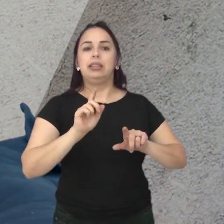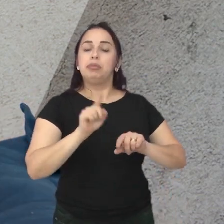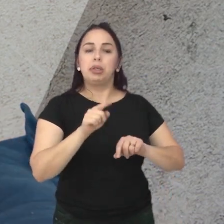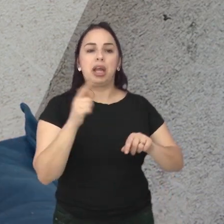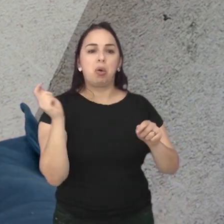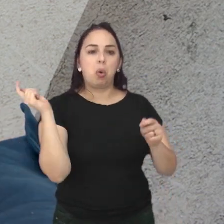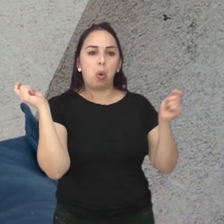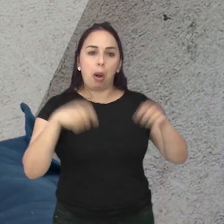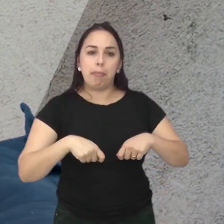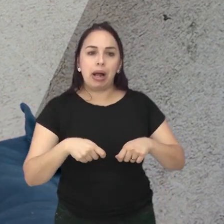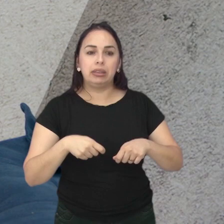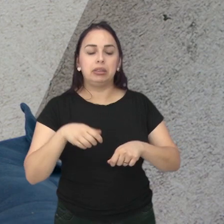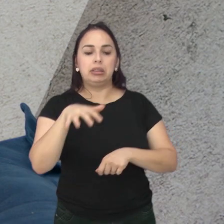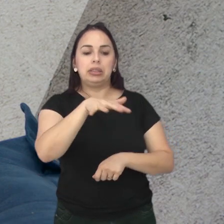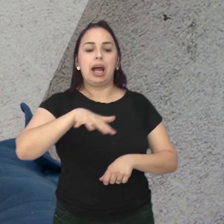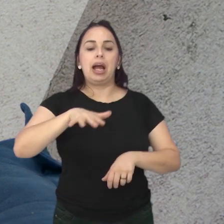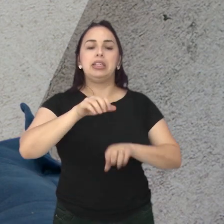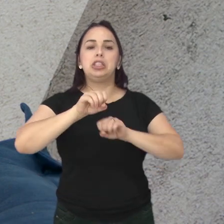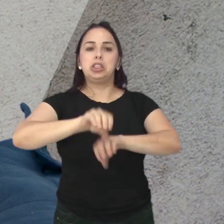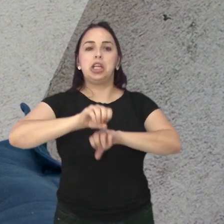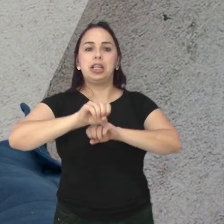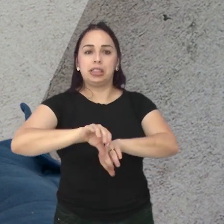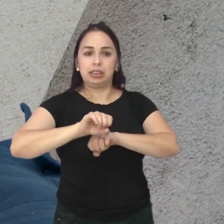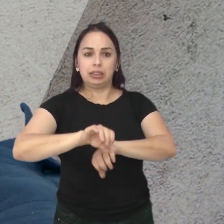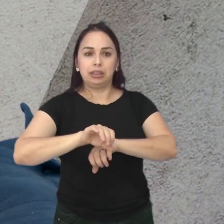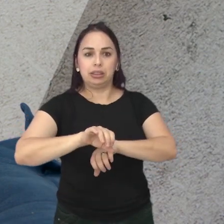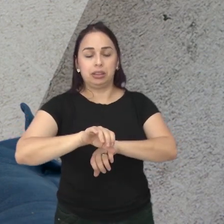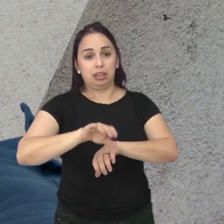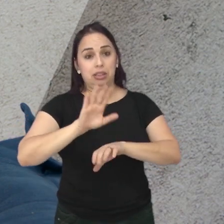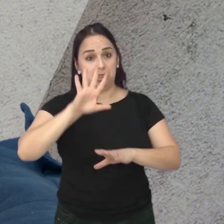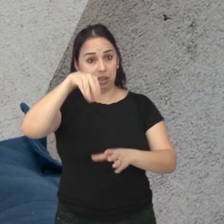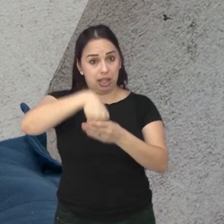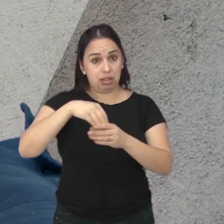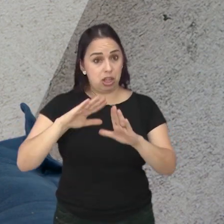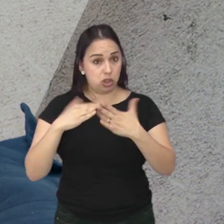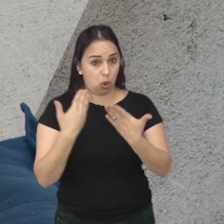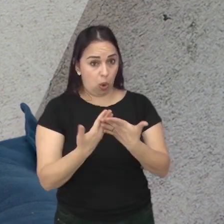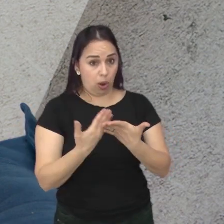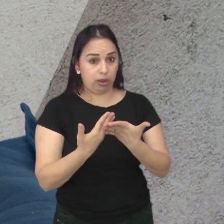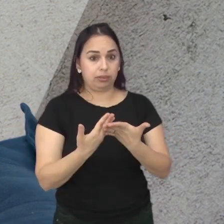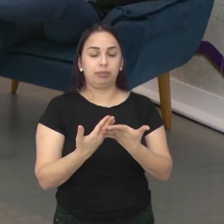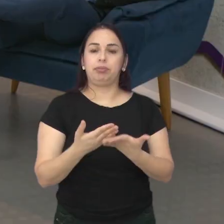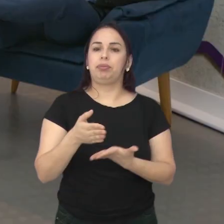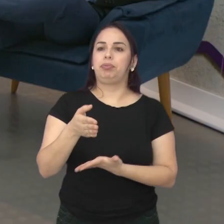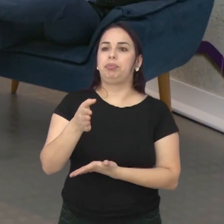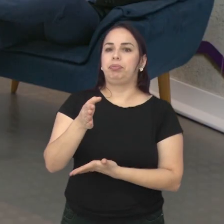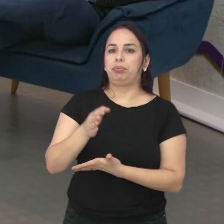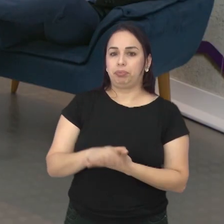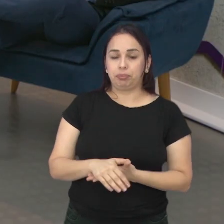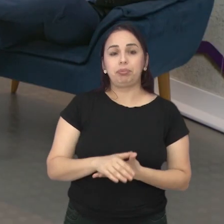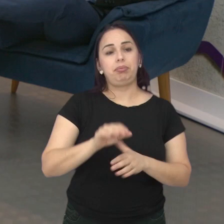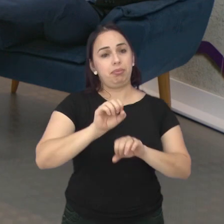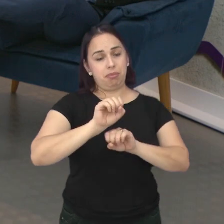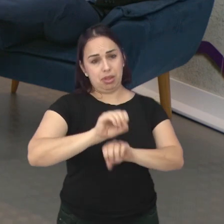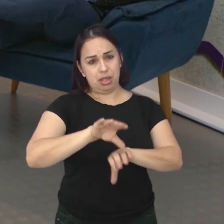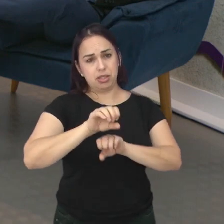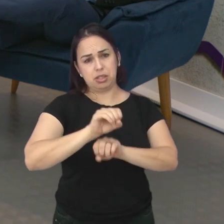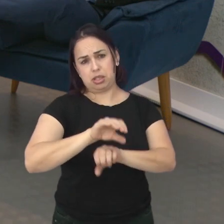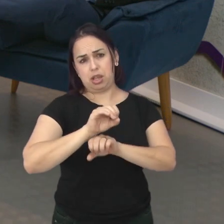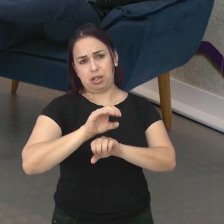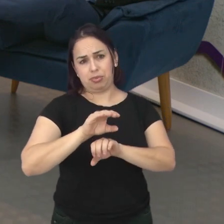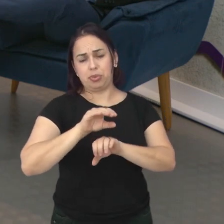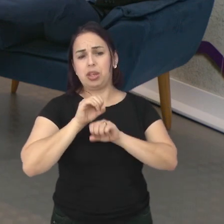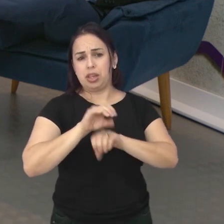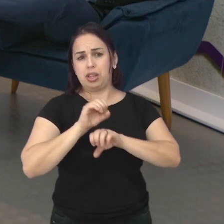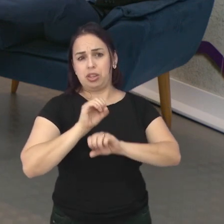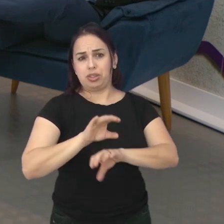porque você consegue também trabalhar num outro nicho, né, de mercado, que são nas escolas. Exatamente, com aulas